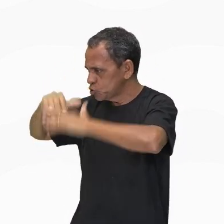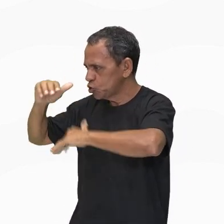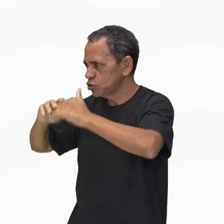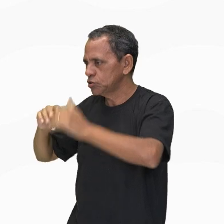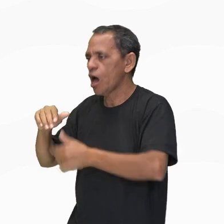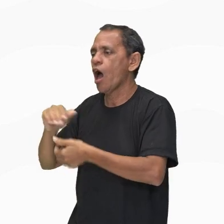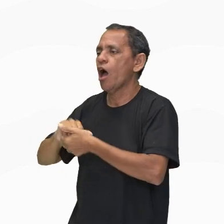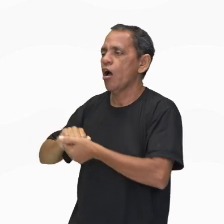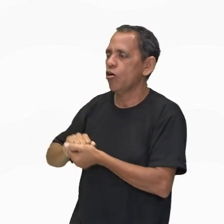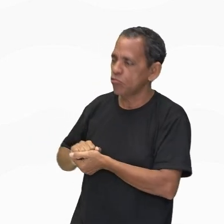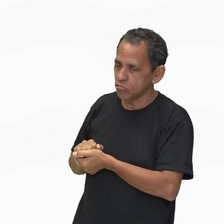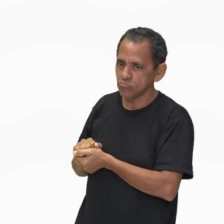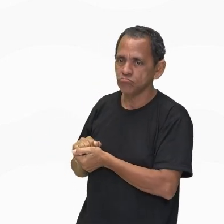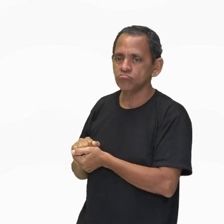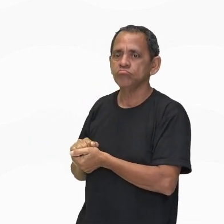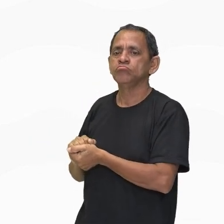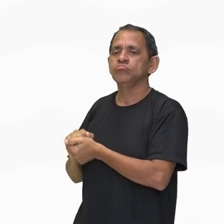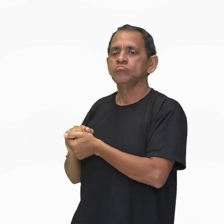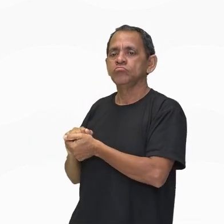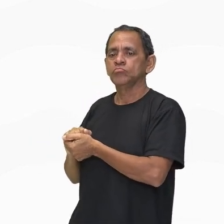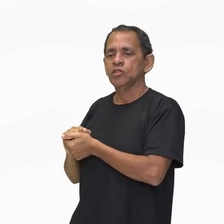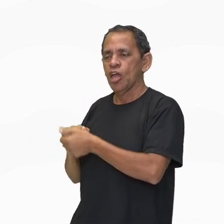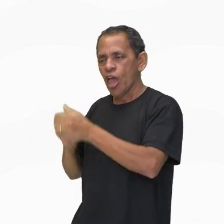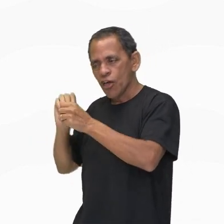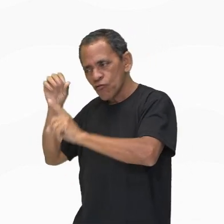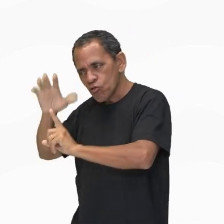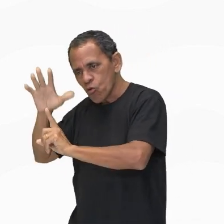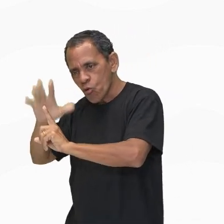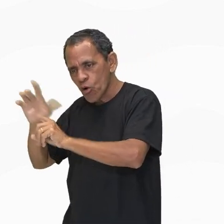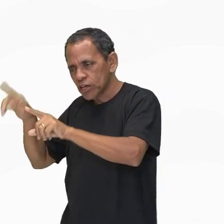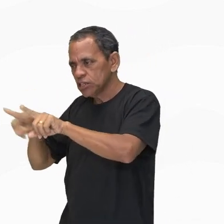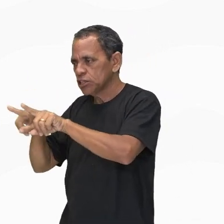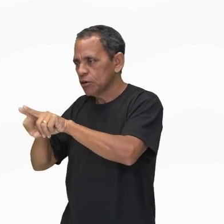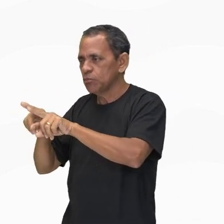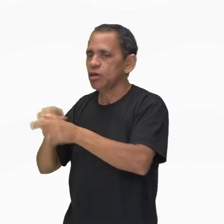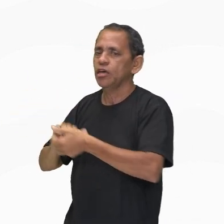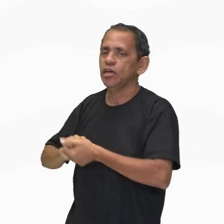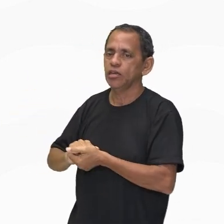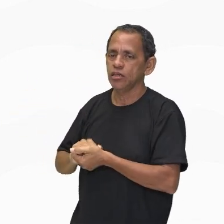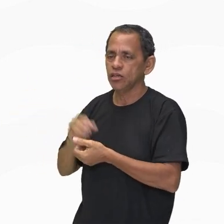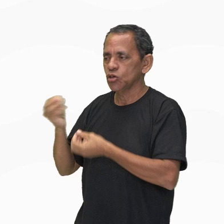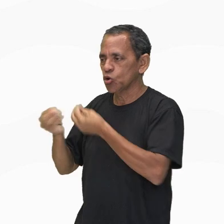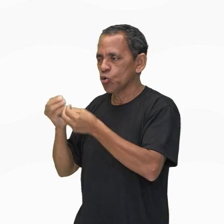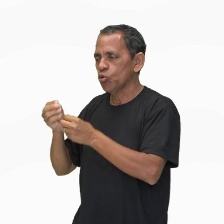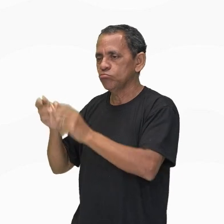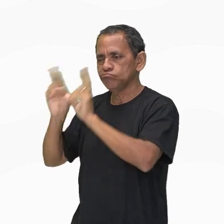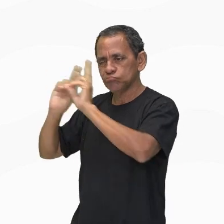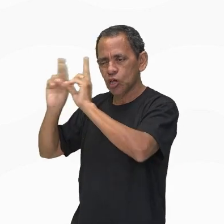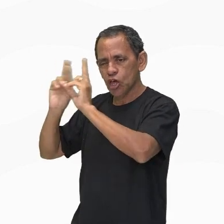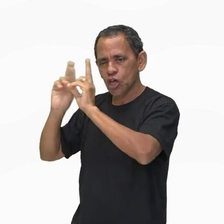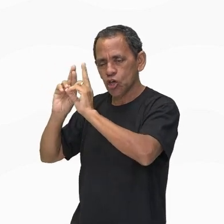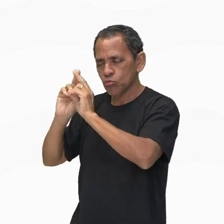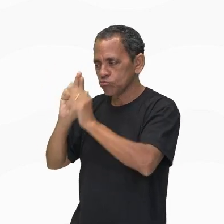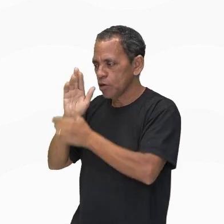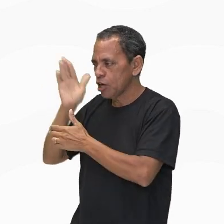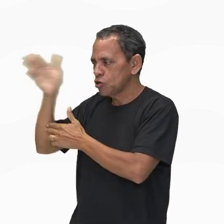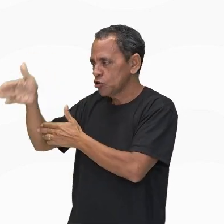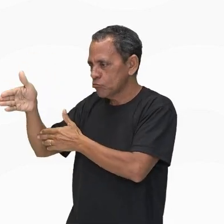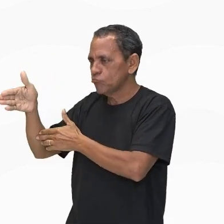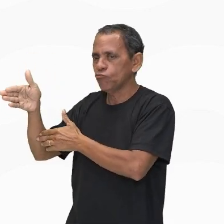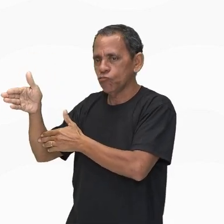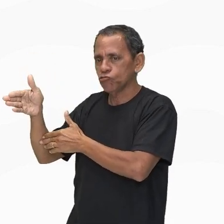prêmios, compensação. E é isso que eu espero alcançar com o meu objetivo. Então, né, finalizando,